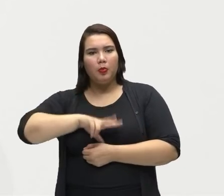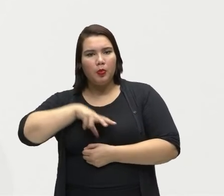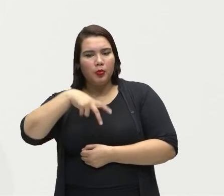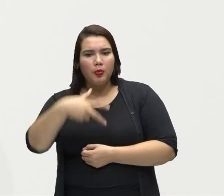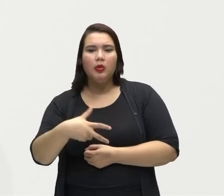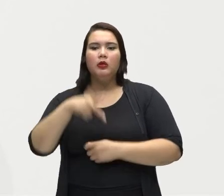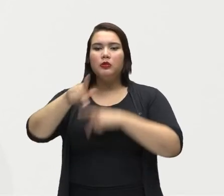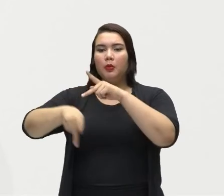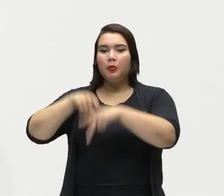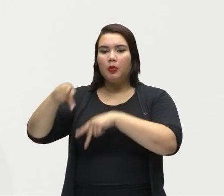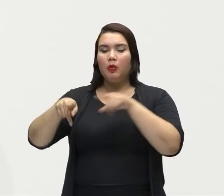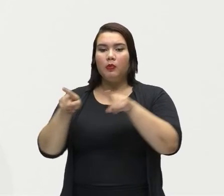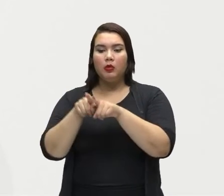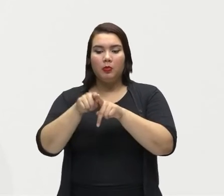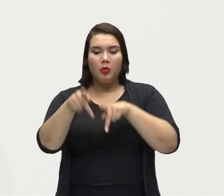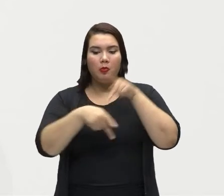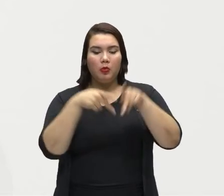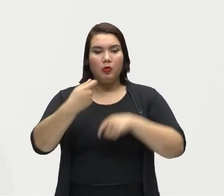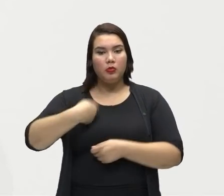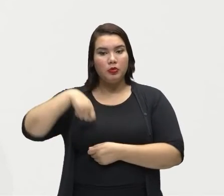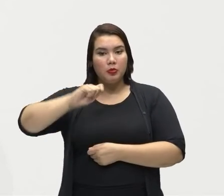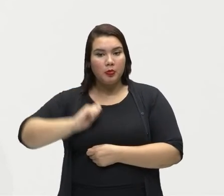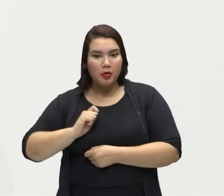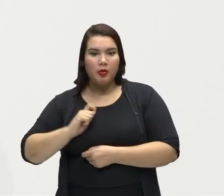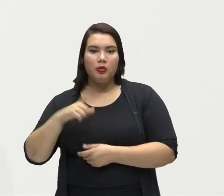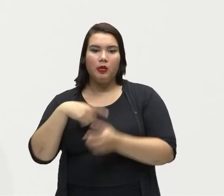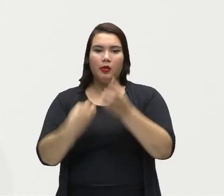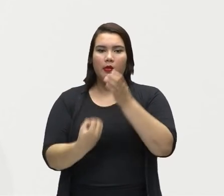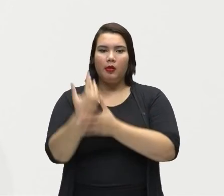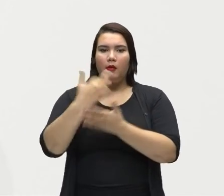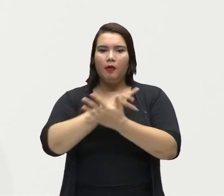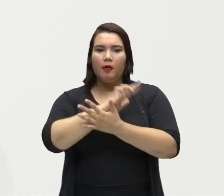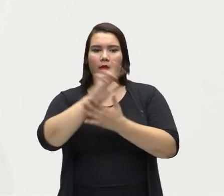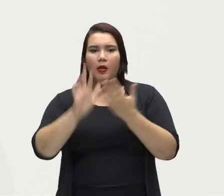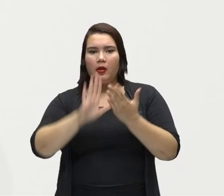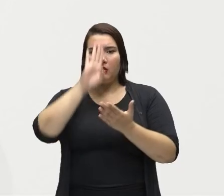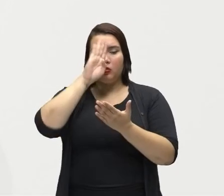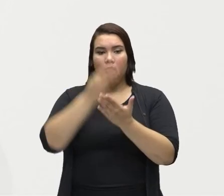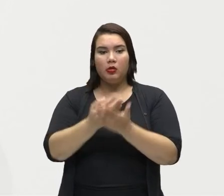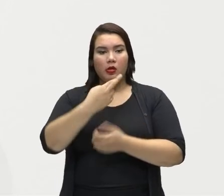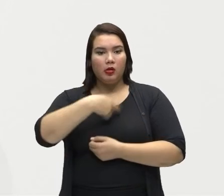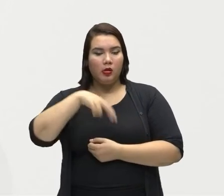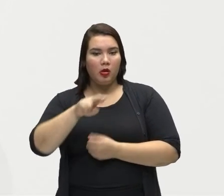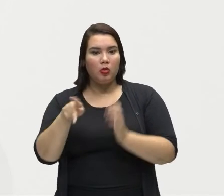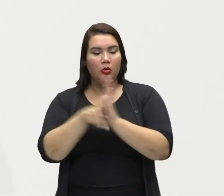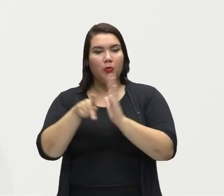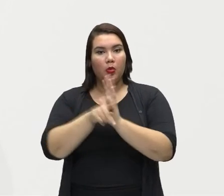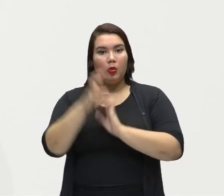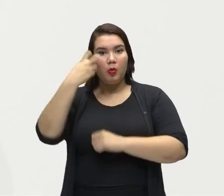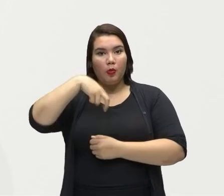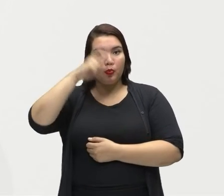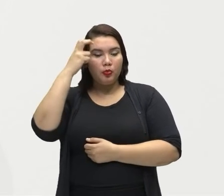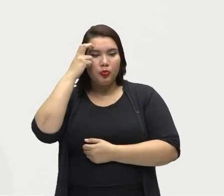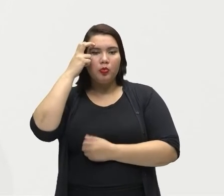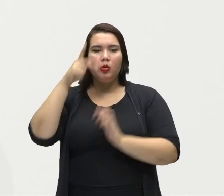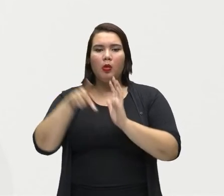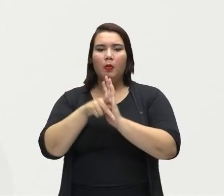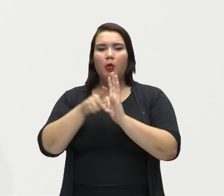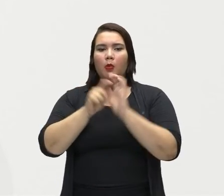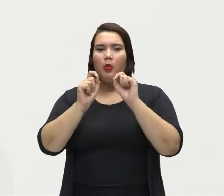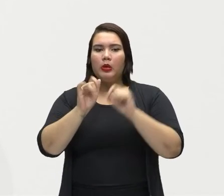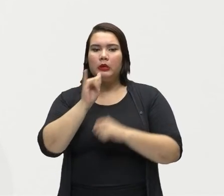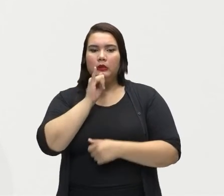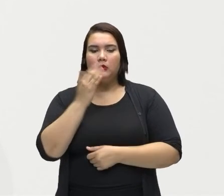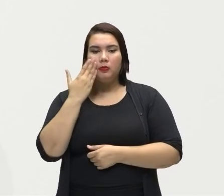e espanhóis, criando vários sincretismos religiosos que fazem parte da cultura americana, como, por